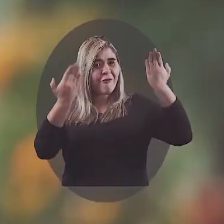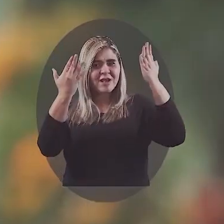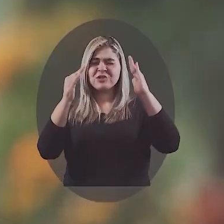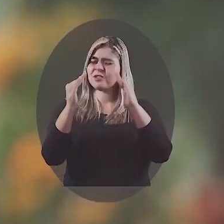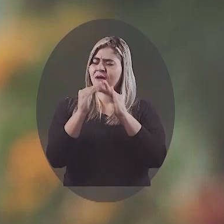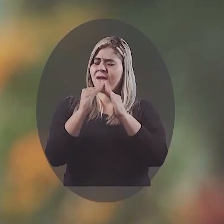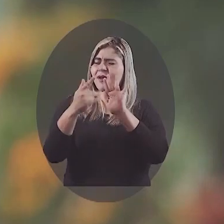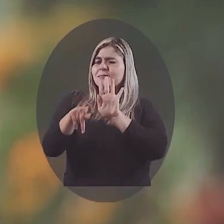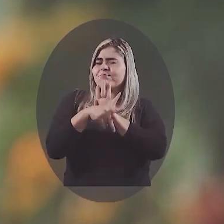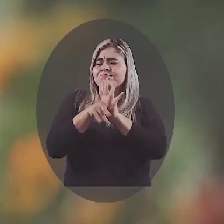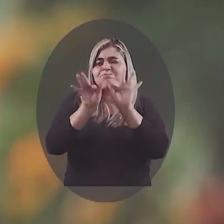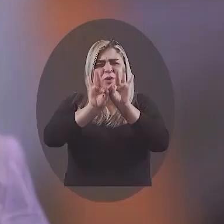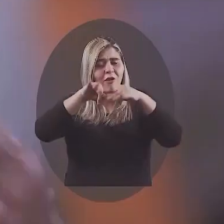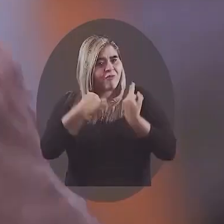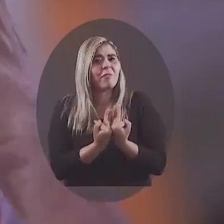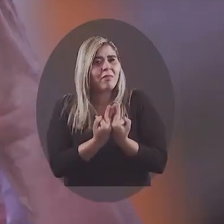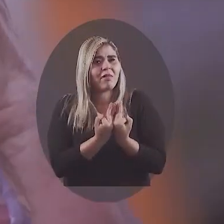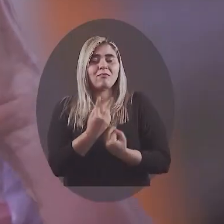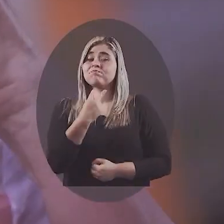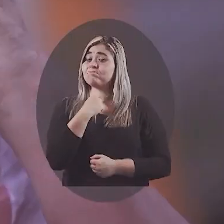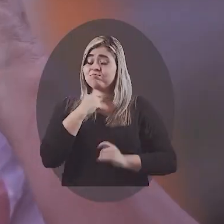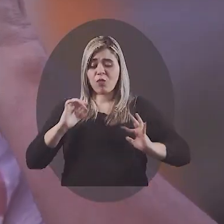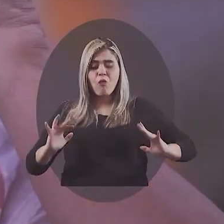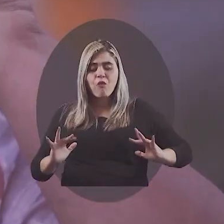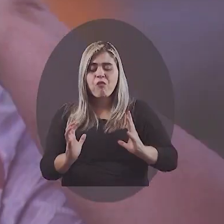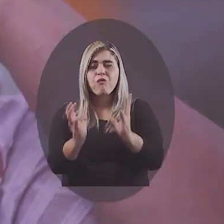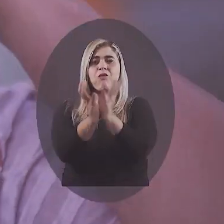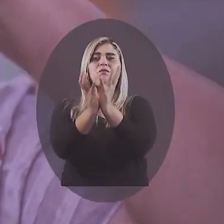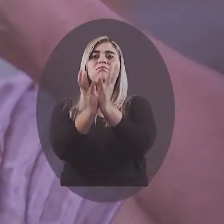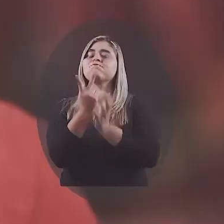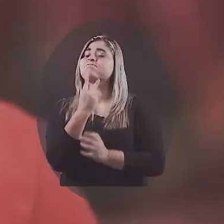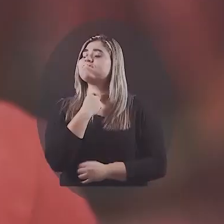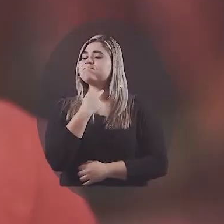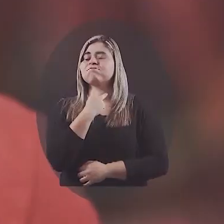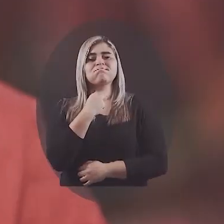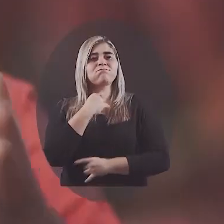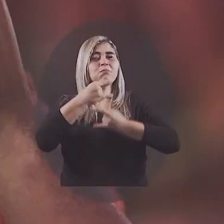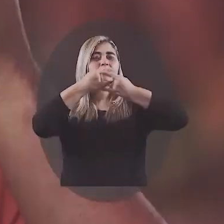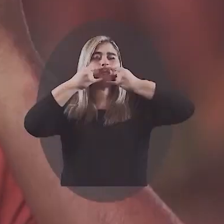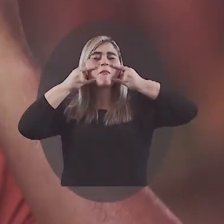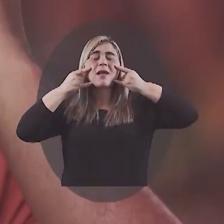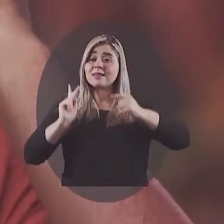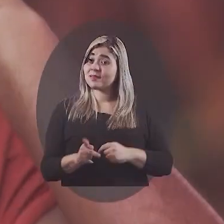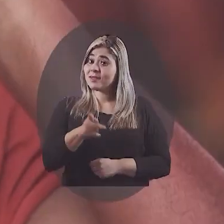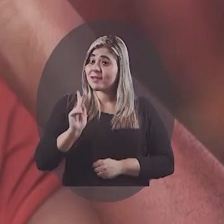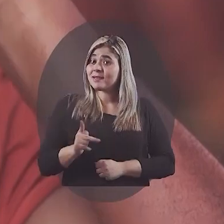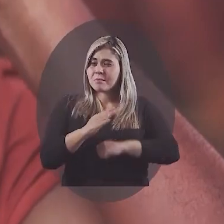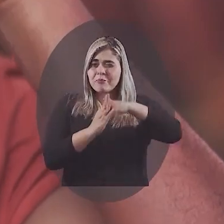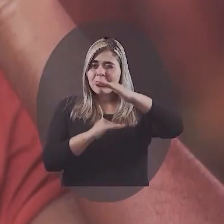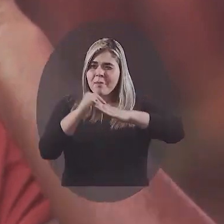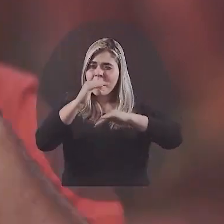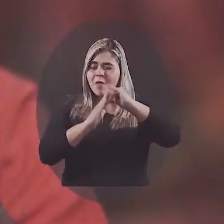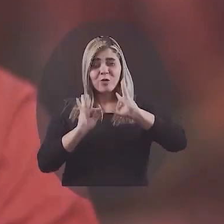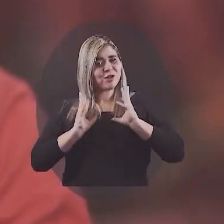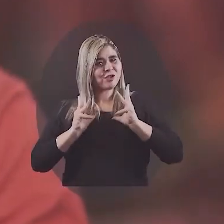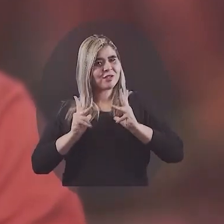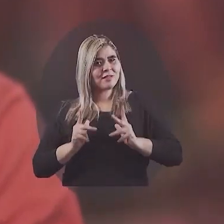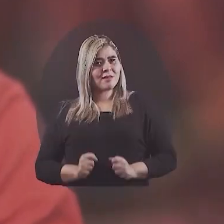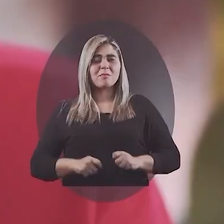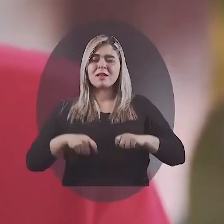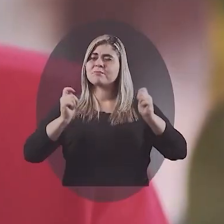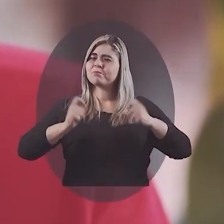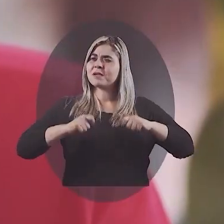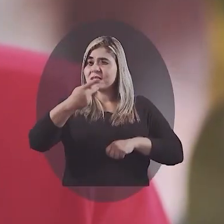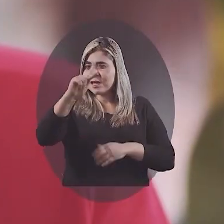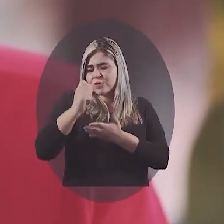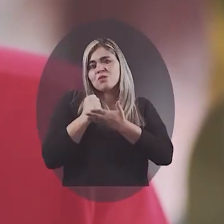ano, festeje somente com quem mora com você. Evite aglomerações. Use máscara e mantenha as mãos limpas.